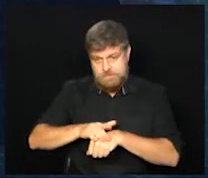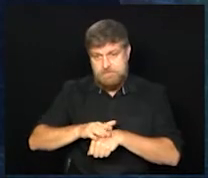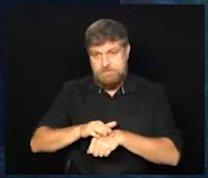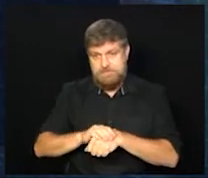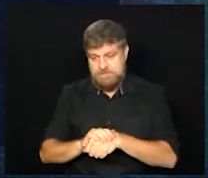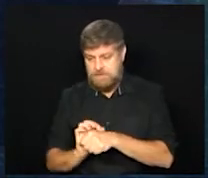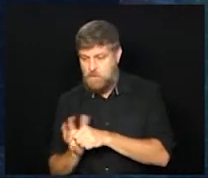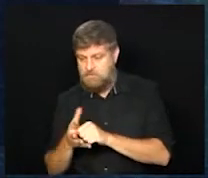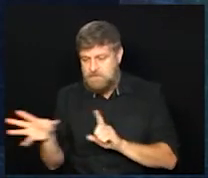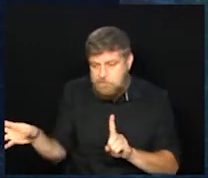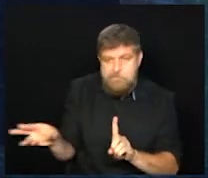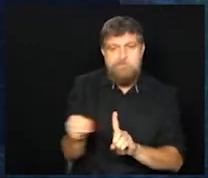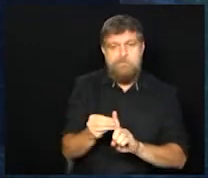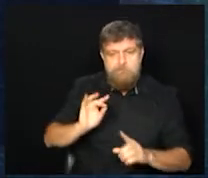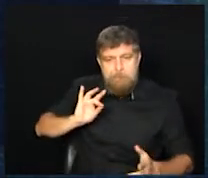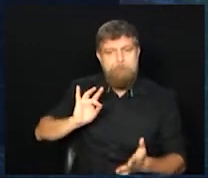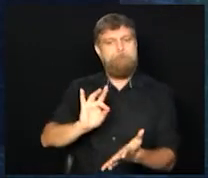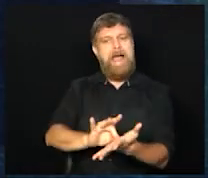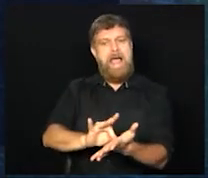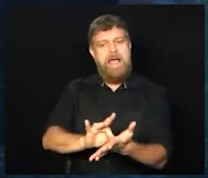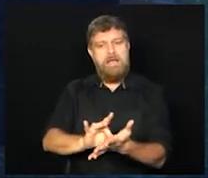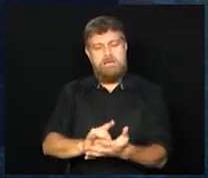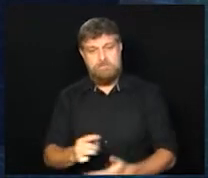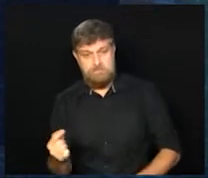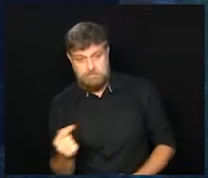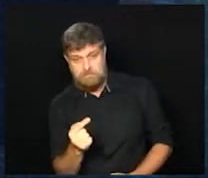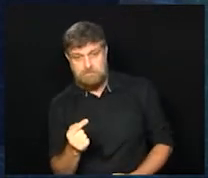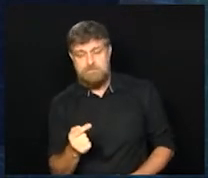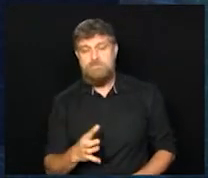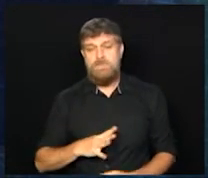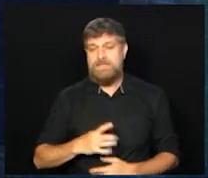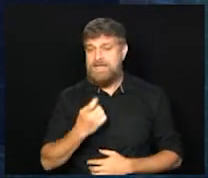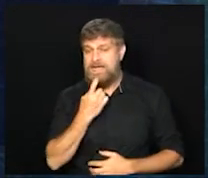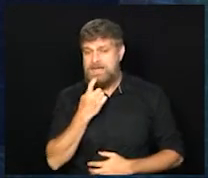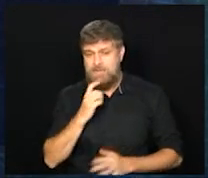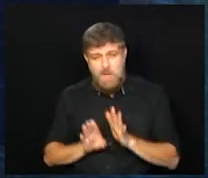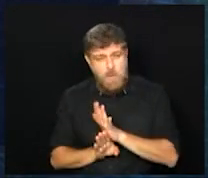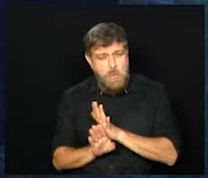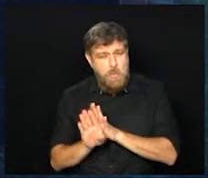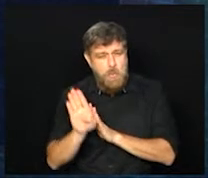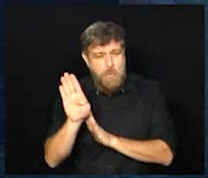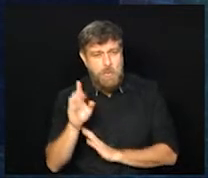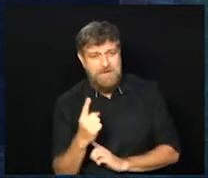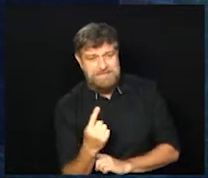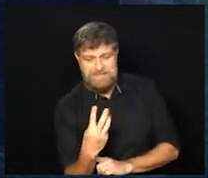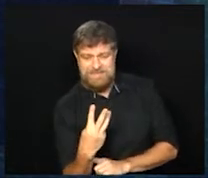364.939 casos confirmados da Covid-19 e Campinas tinha